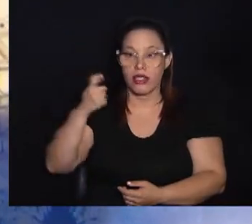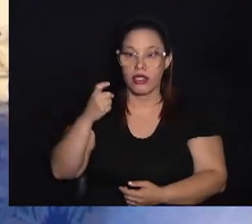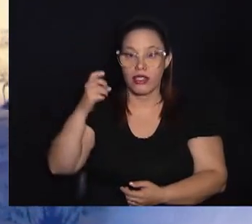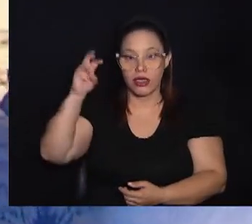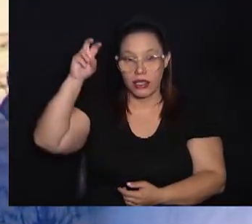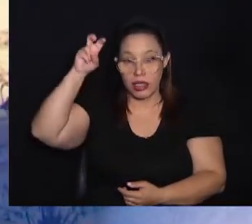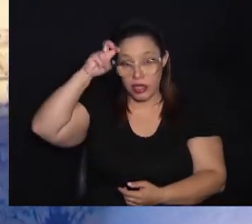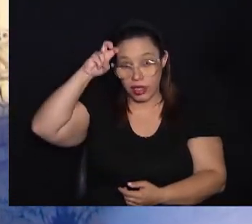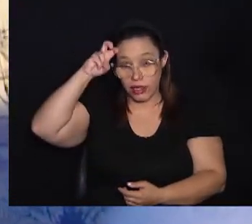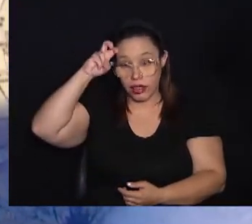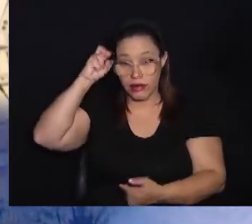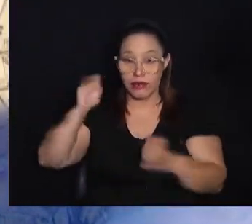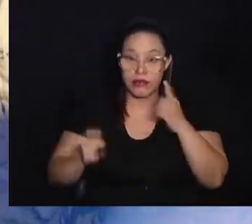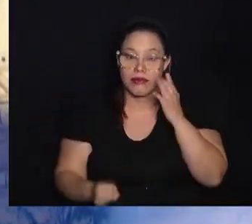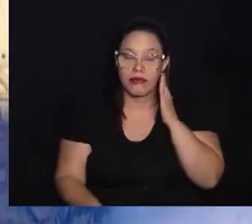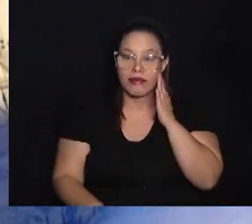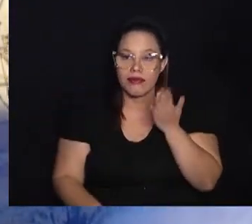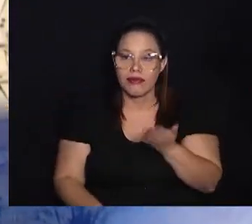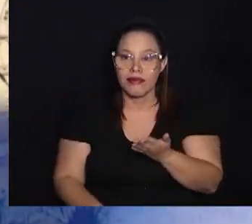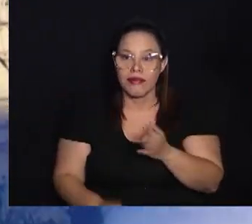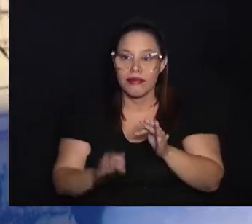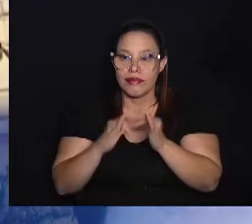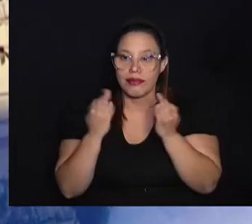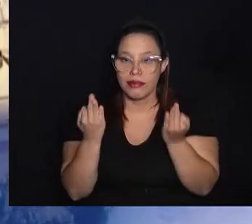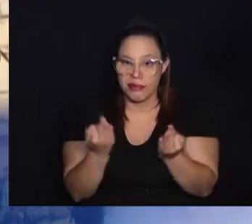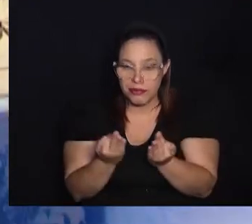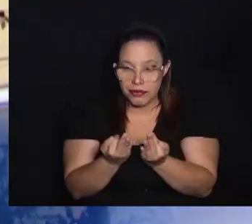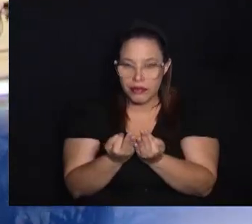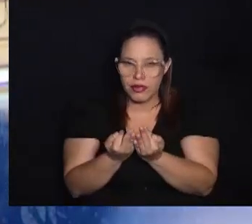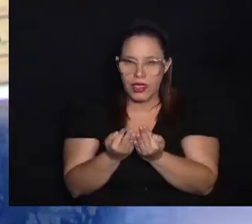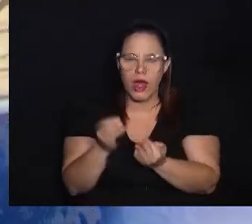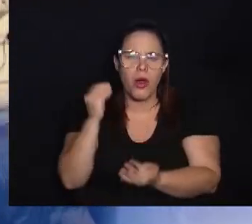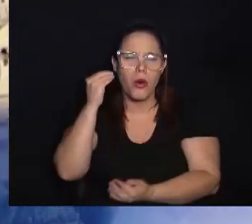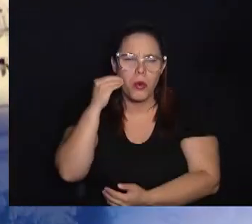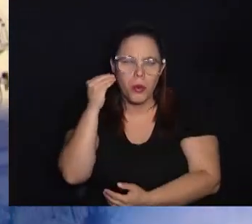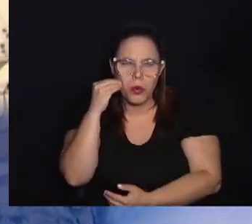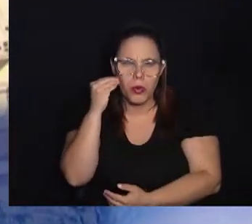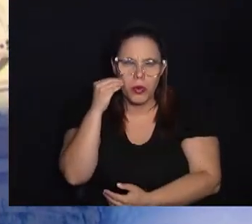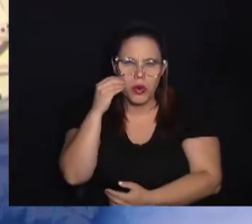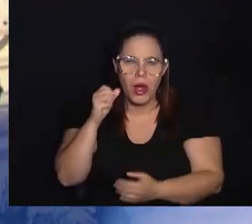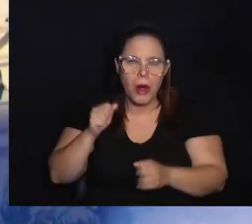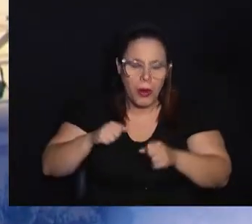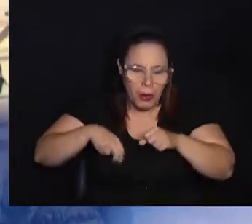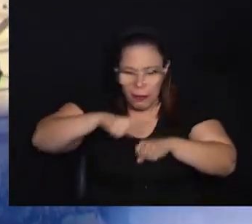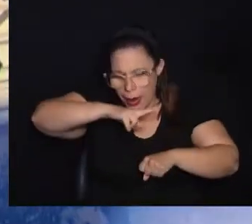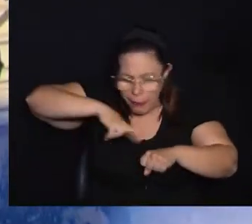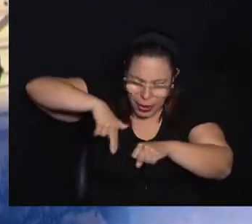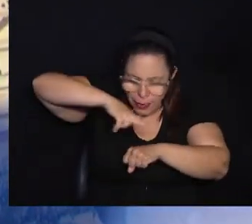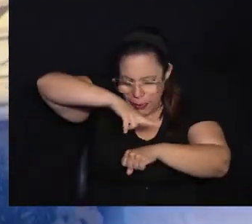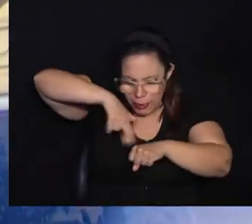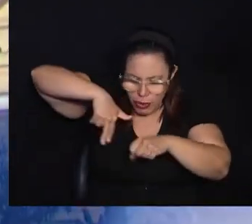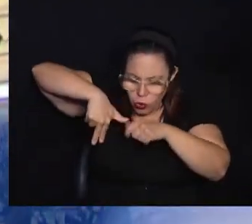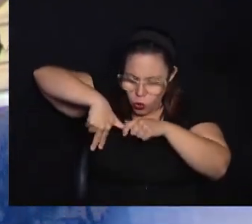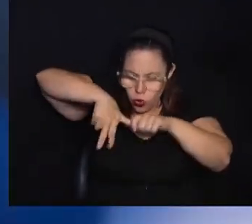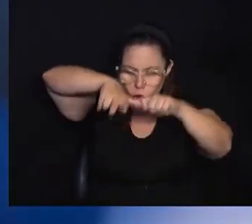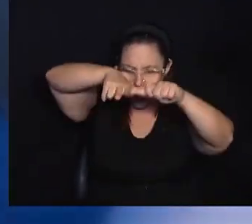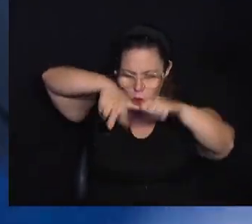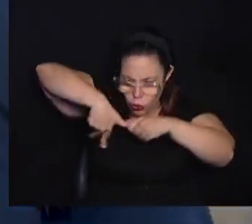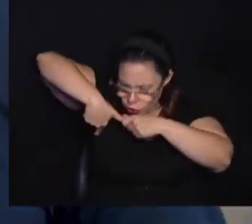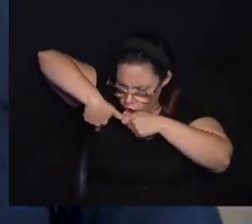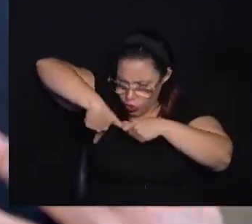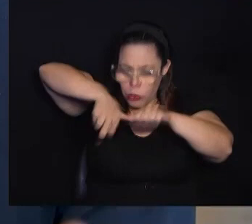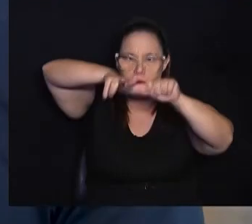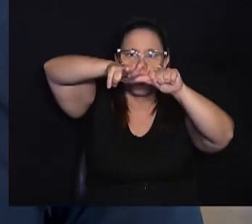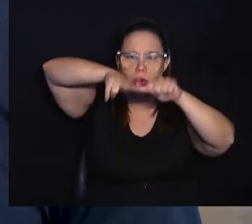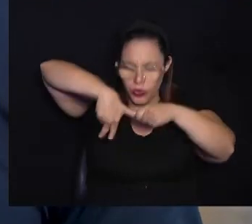agora vivências para a família, para vir aqui experimentar, se pendurar, balançar um pouco, porque isso é um estímulo